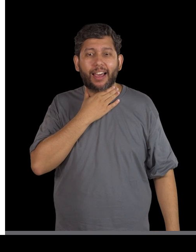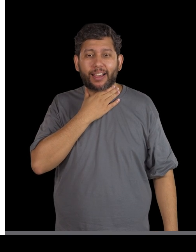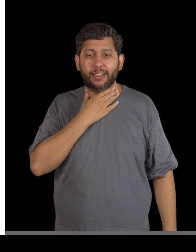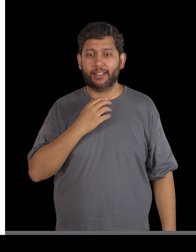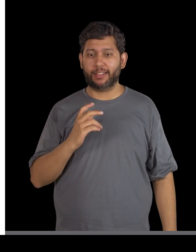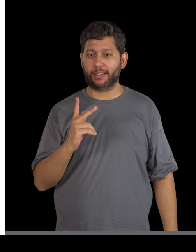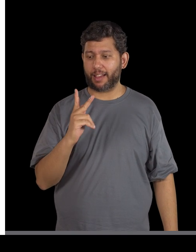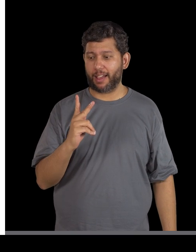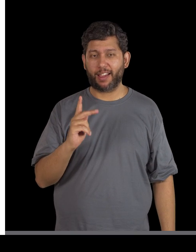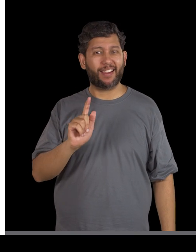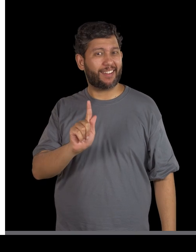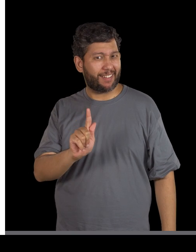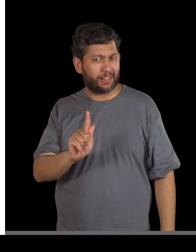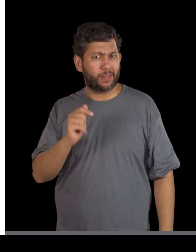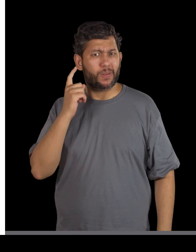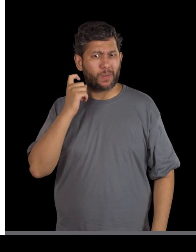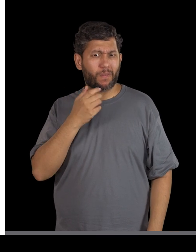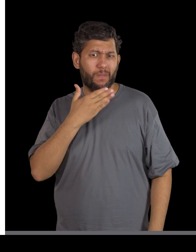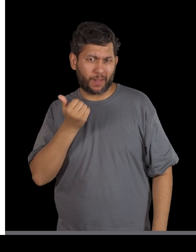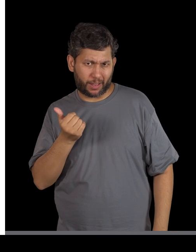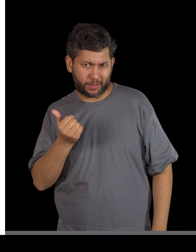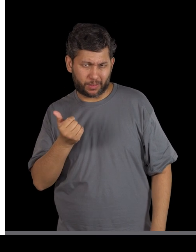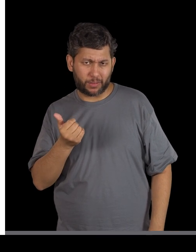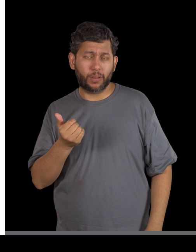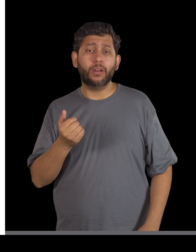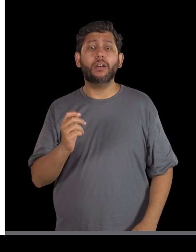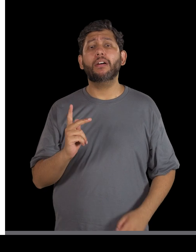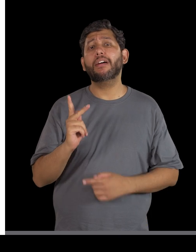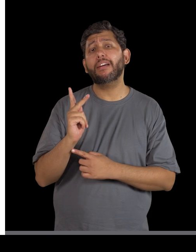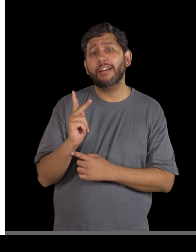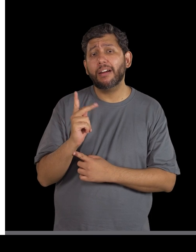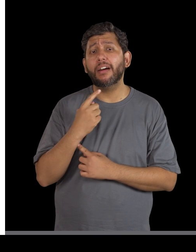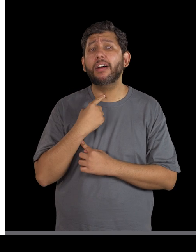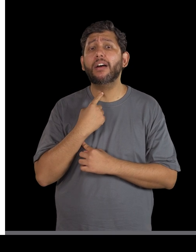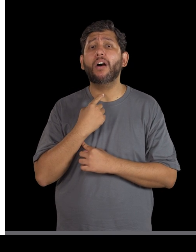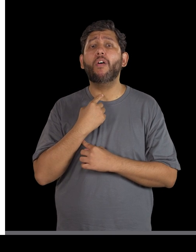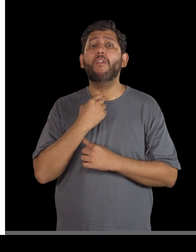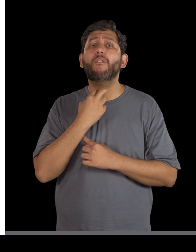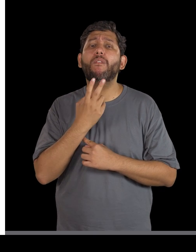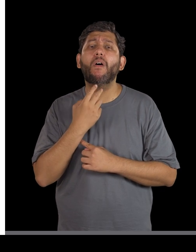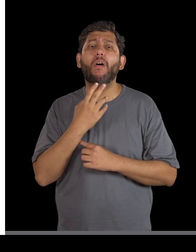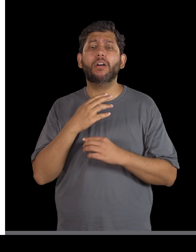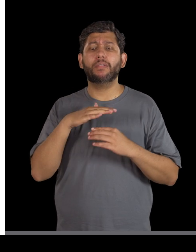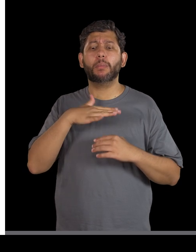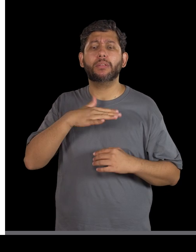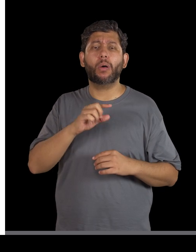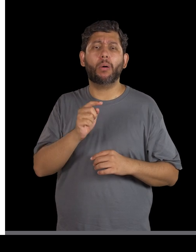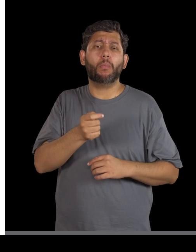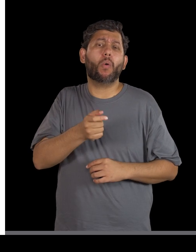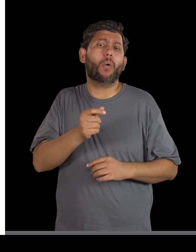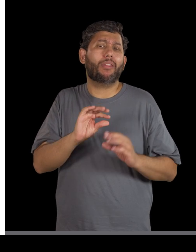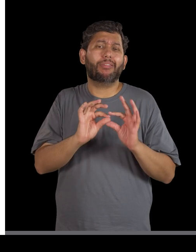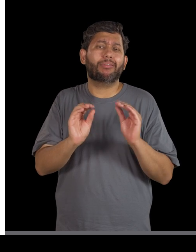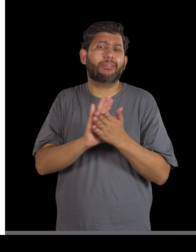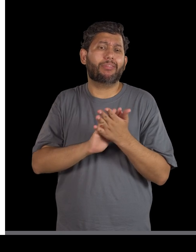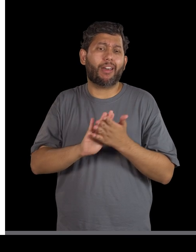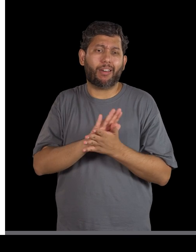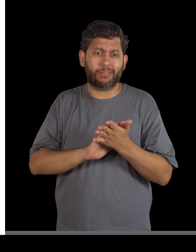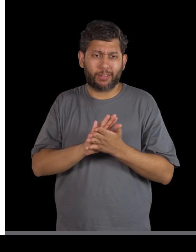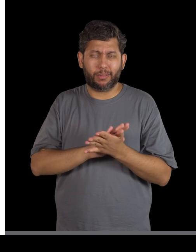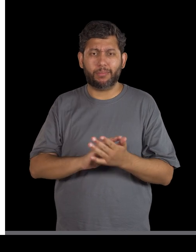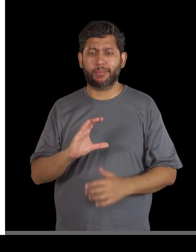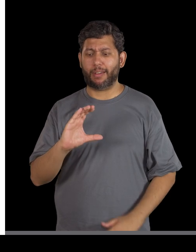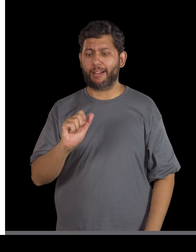o G, que são sons fáceis pra gente. O da esquerda, o K, é desvozeado, porque não tem vibração das pregas vocais, como